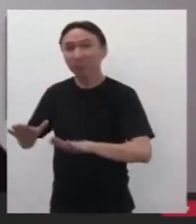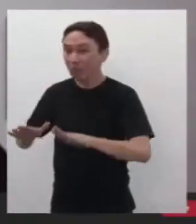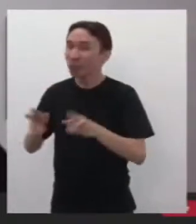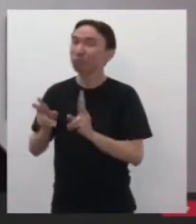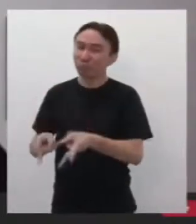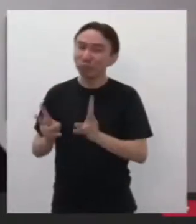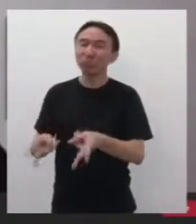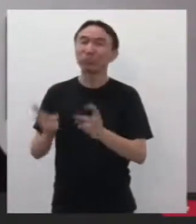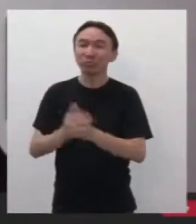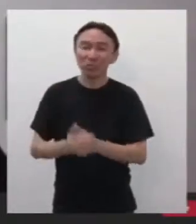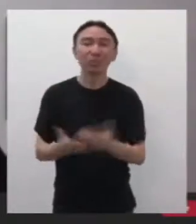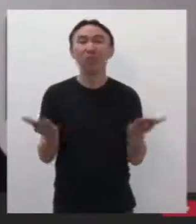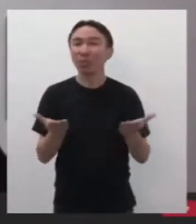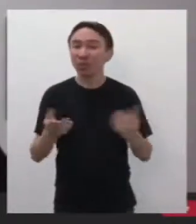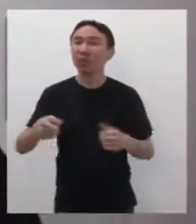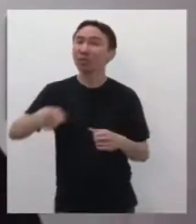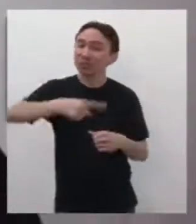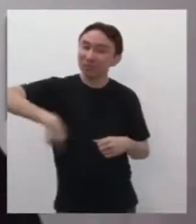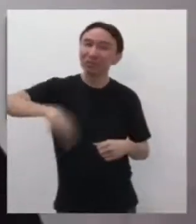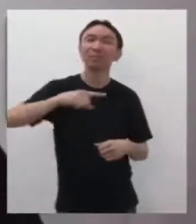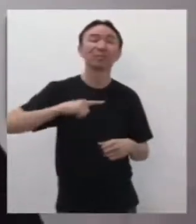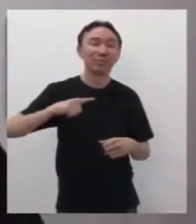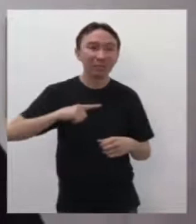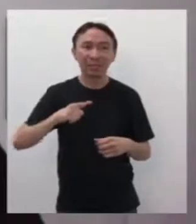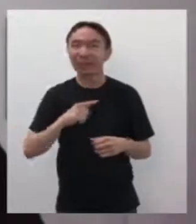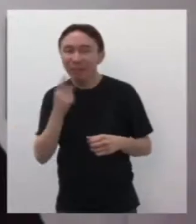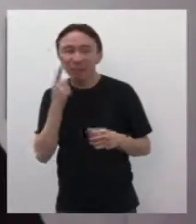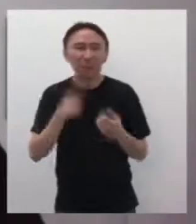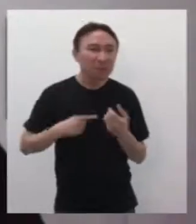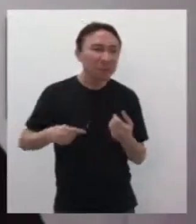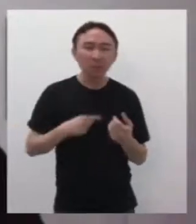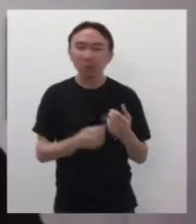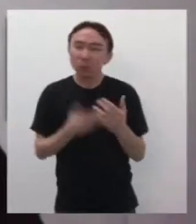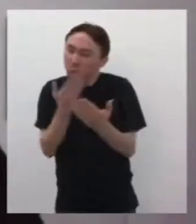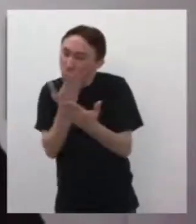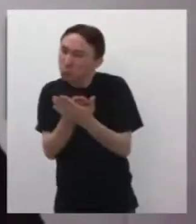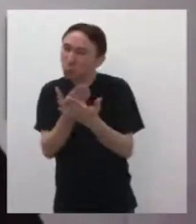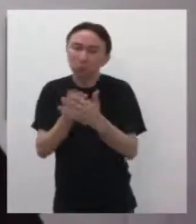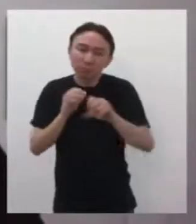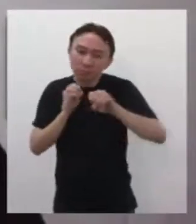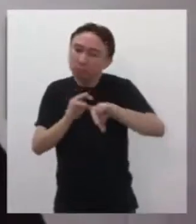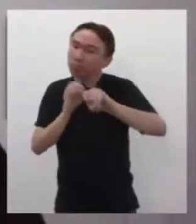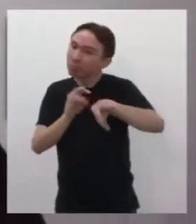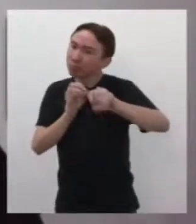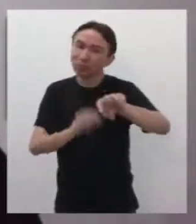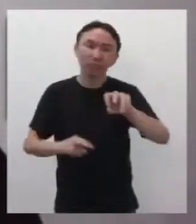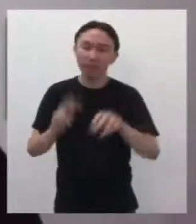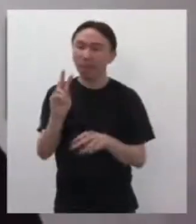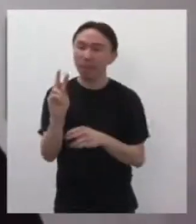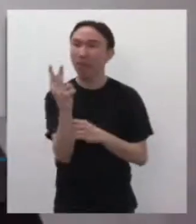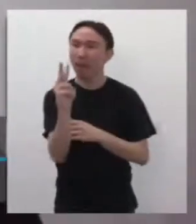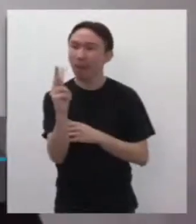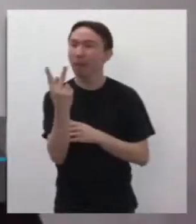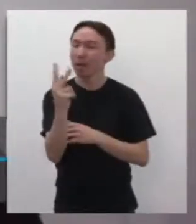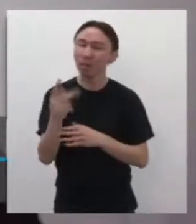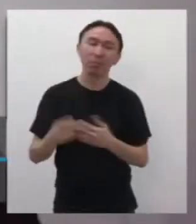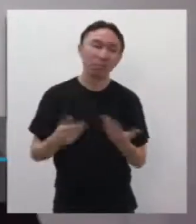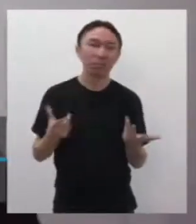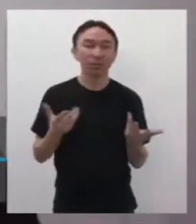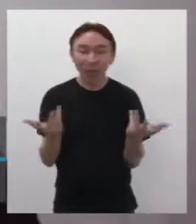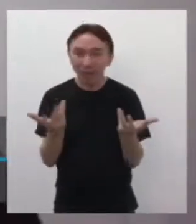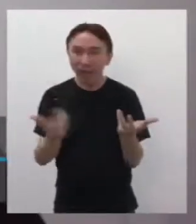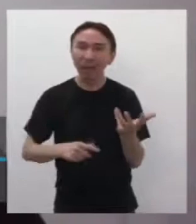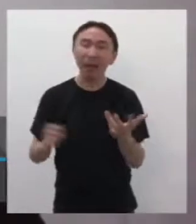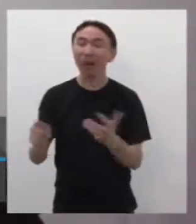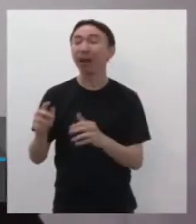esse desafio de trabalhar de uma forma híbrida, né, para que a gente consiga atingir ao máximo possível o maior número de alunos,